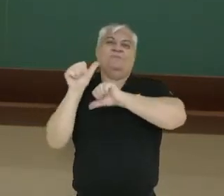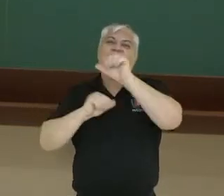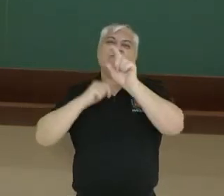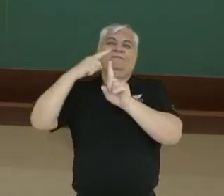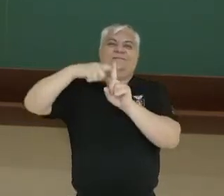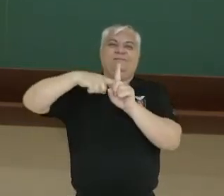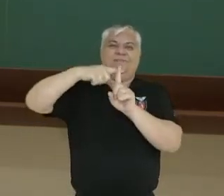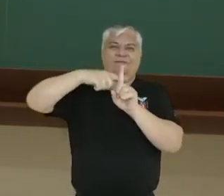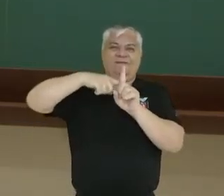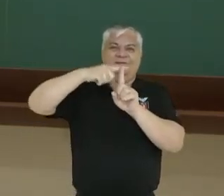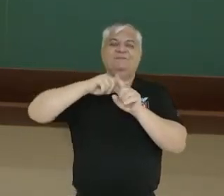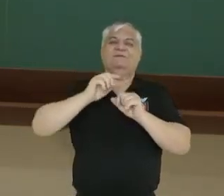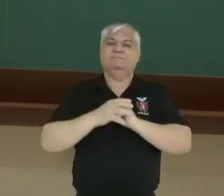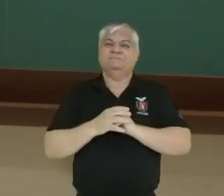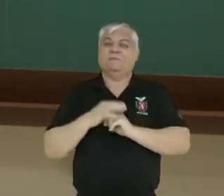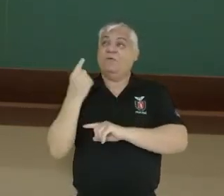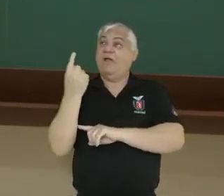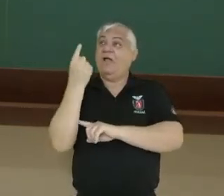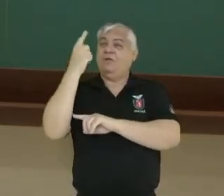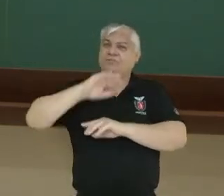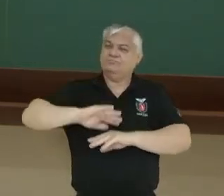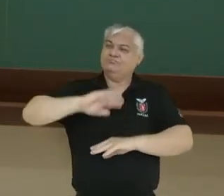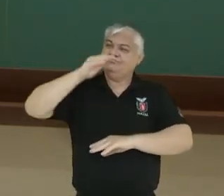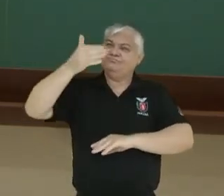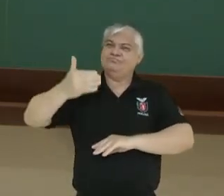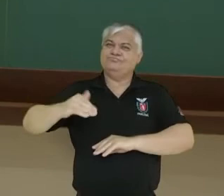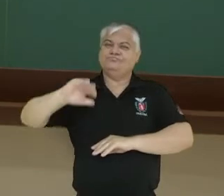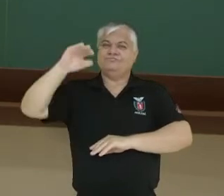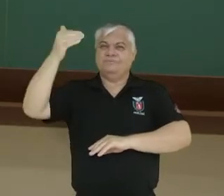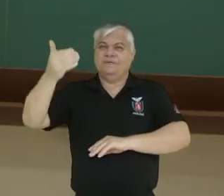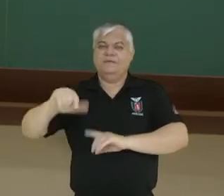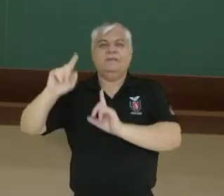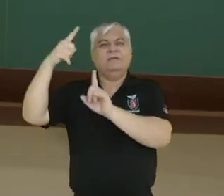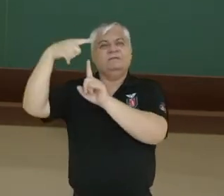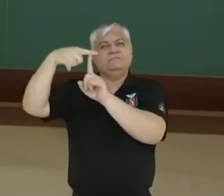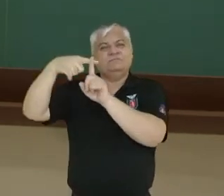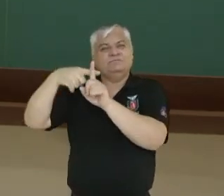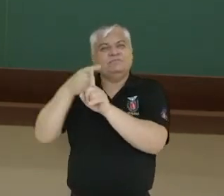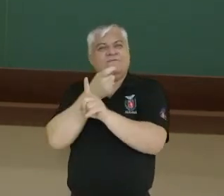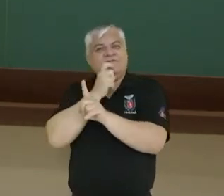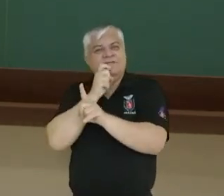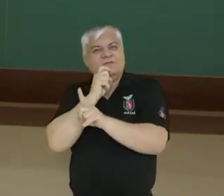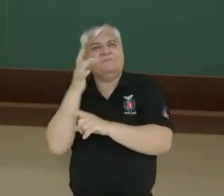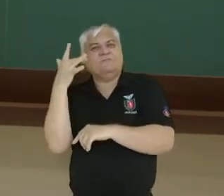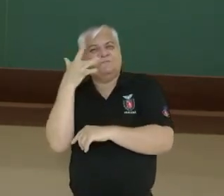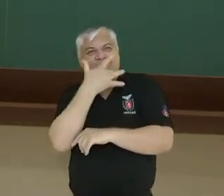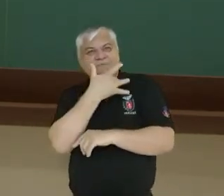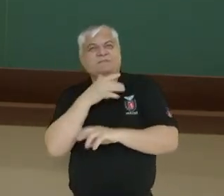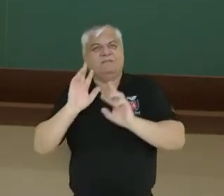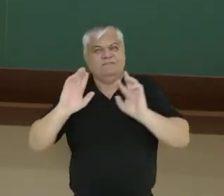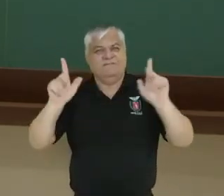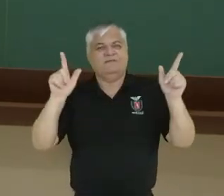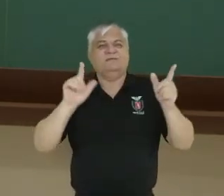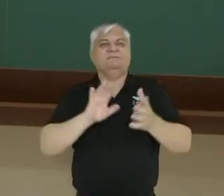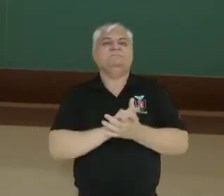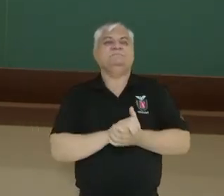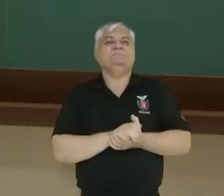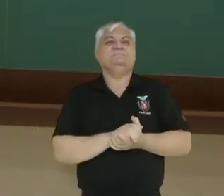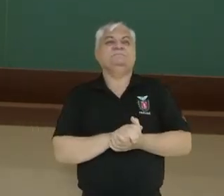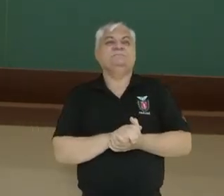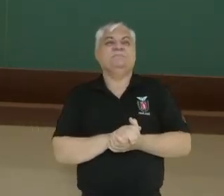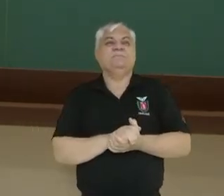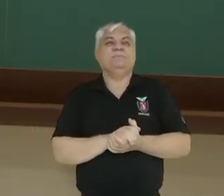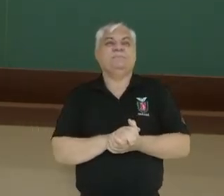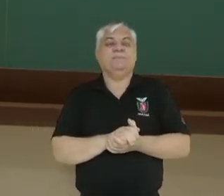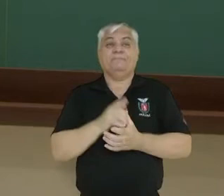temperaturas. Um lugar mais elevado de serra vai ter temperaturas menores, né? Por isso, essas diferenciações ali. Aqui na